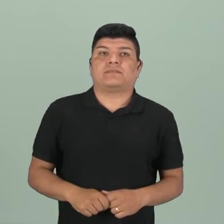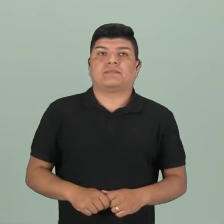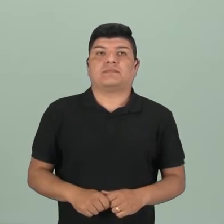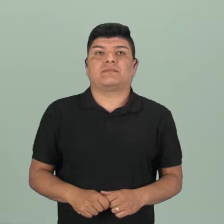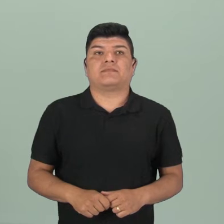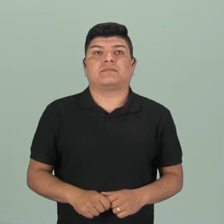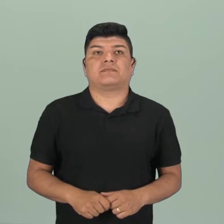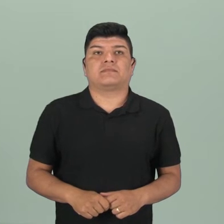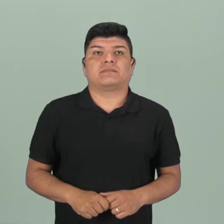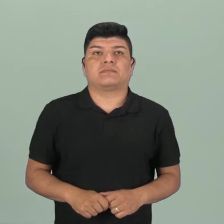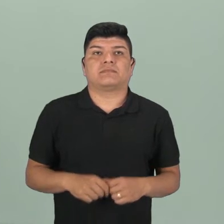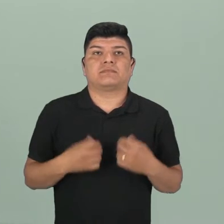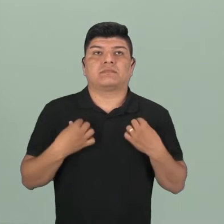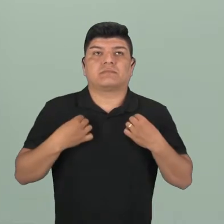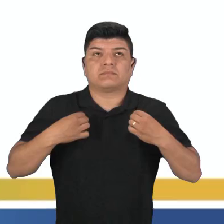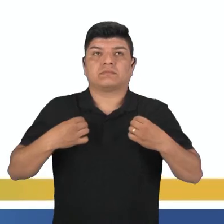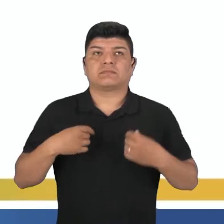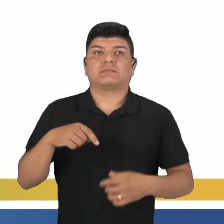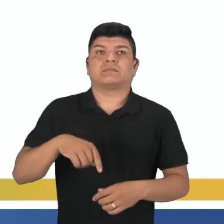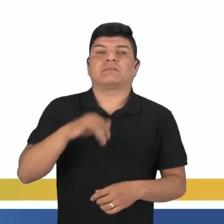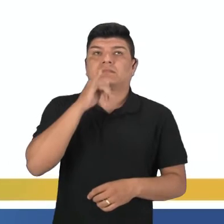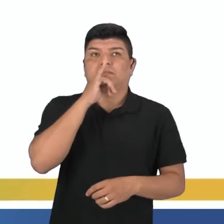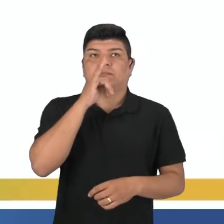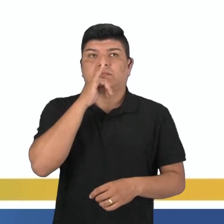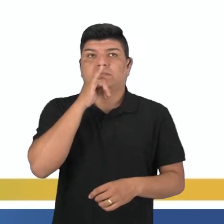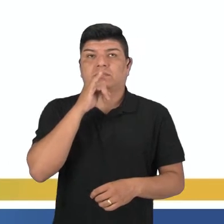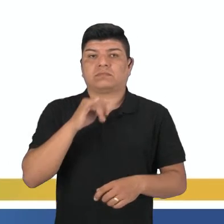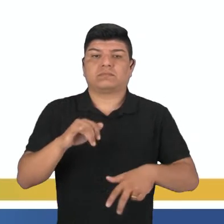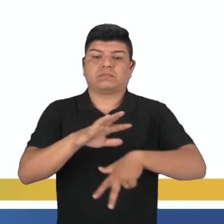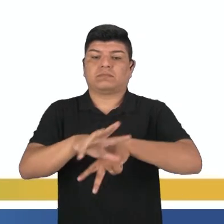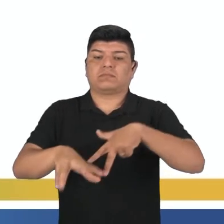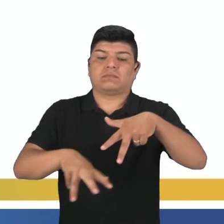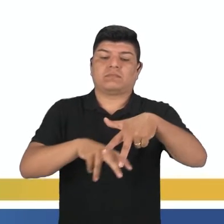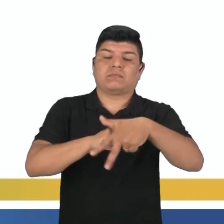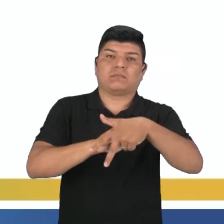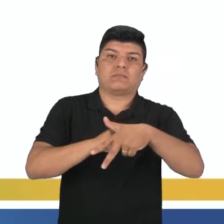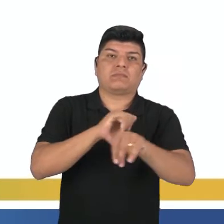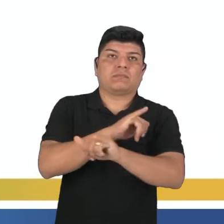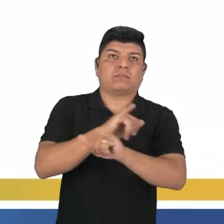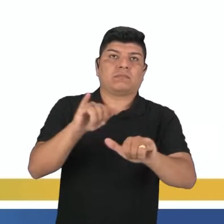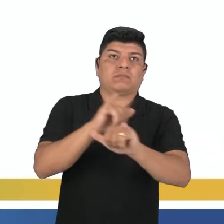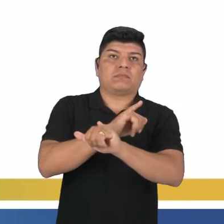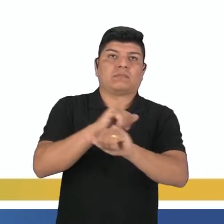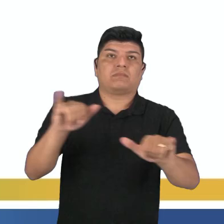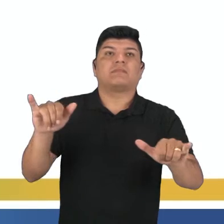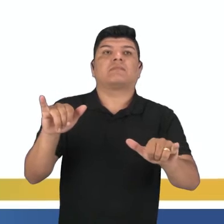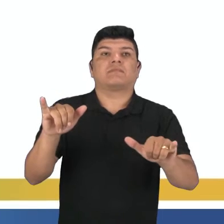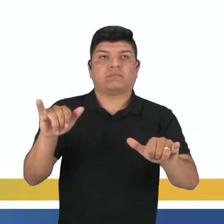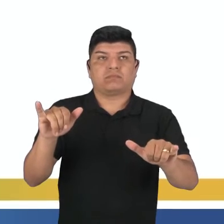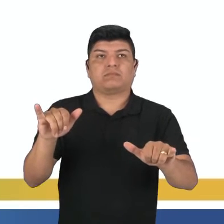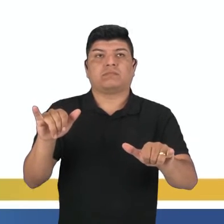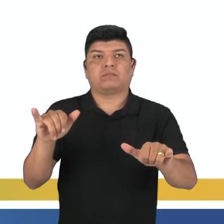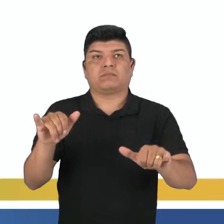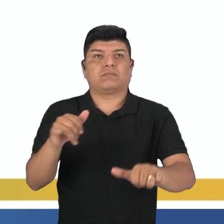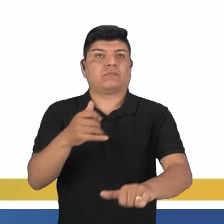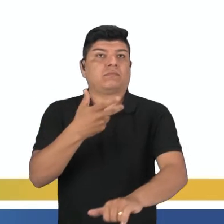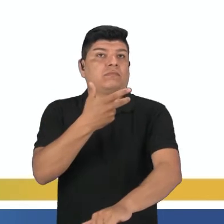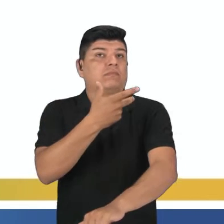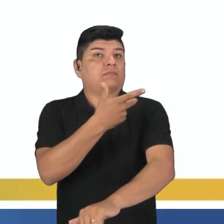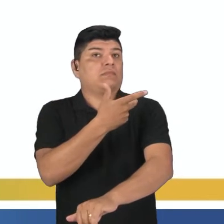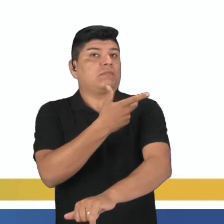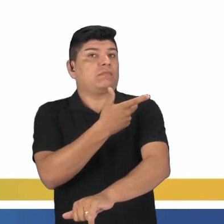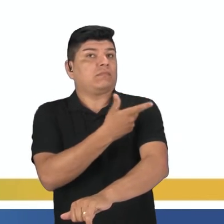Tá? Aqui o exemplo, ó. Anticorrupção denuncia ante um juzgado de la vacunação de los alcaldes sem respeitar